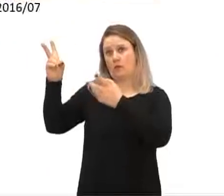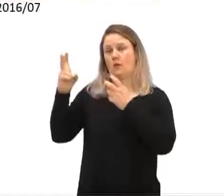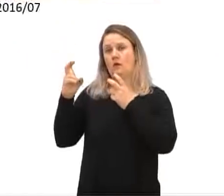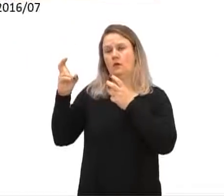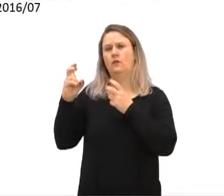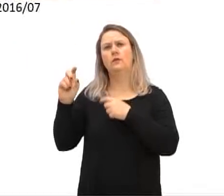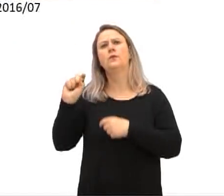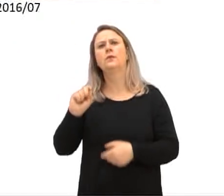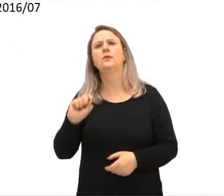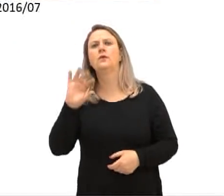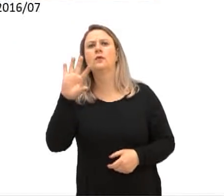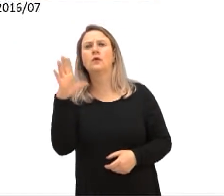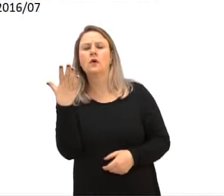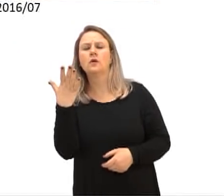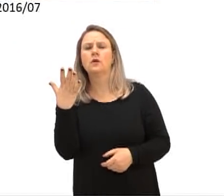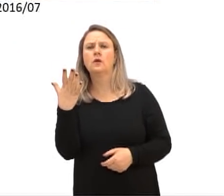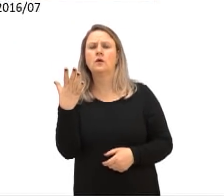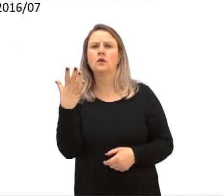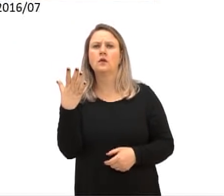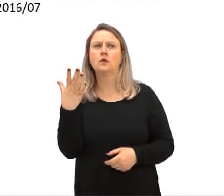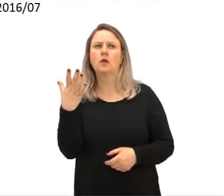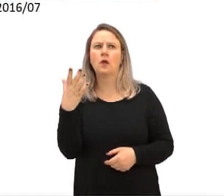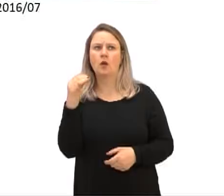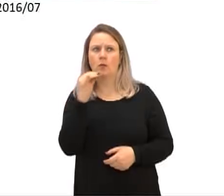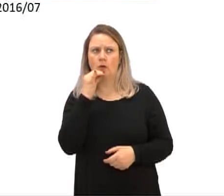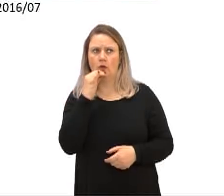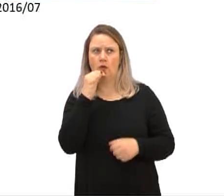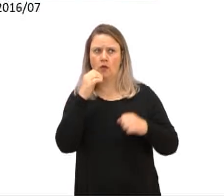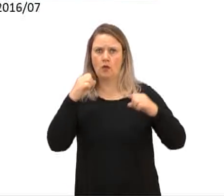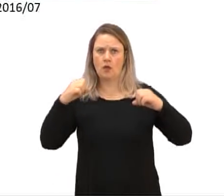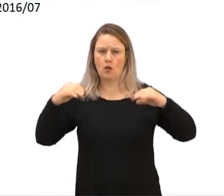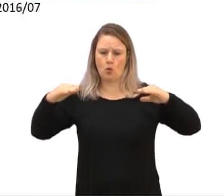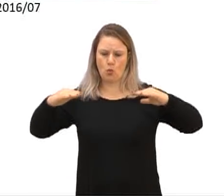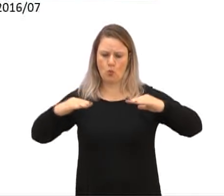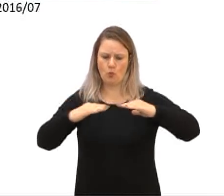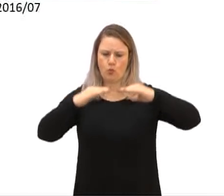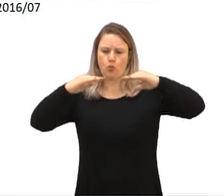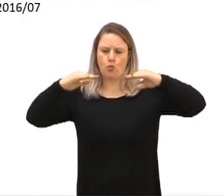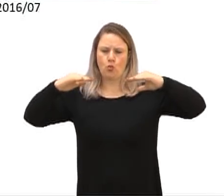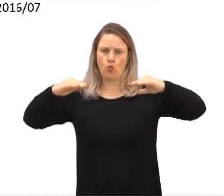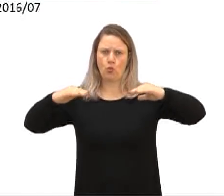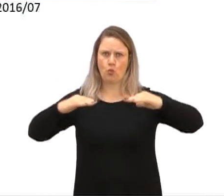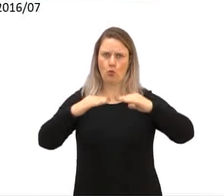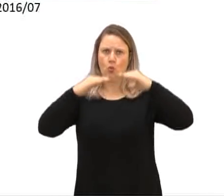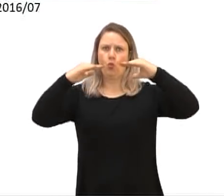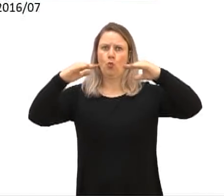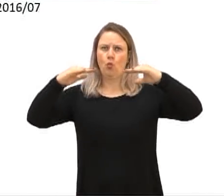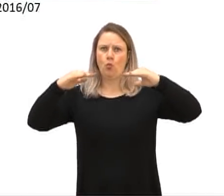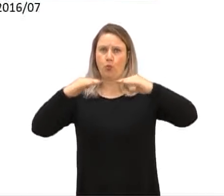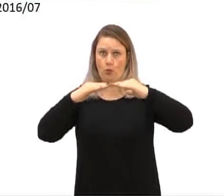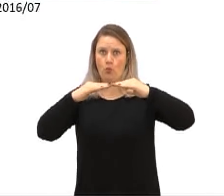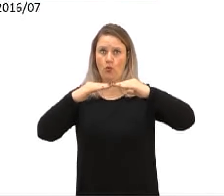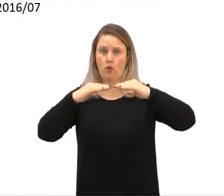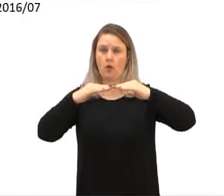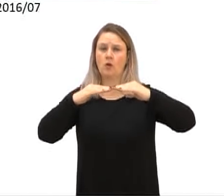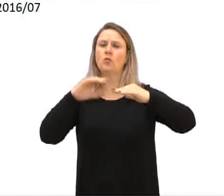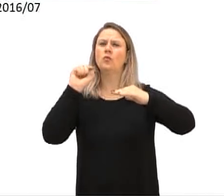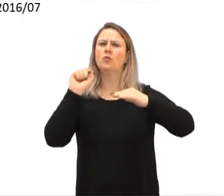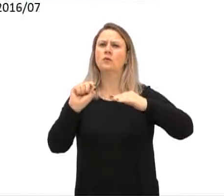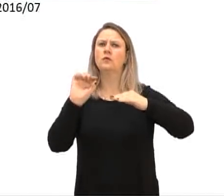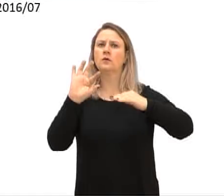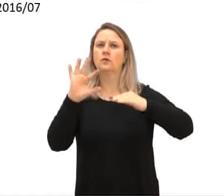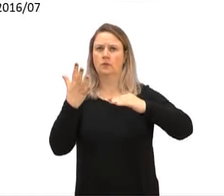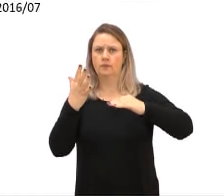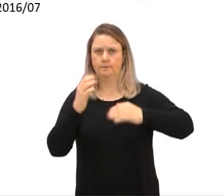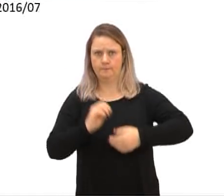Quando ocorre o atrito convergente, ou seja, quando as placas se chocam frontalmente,